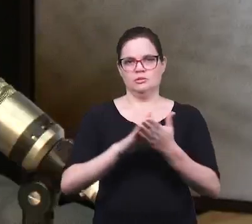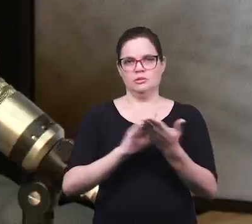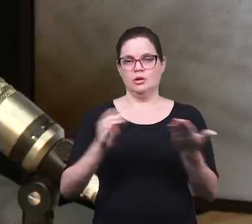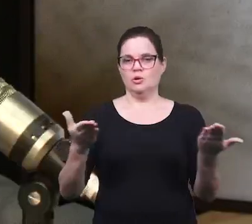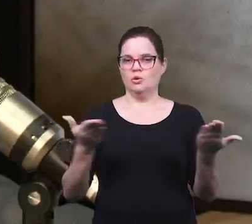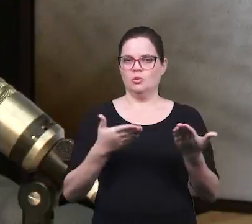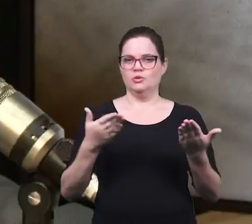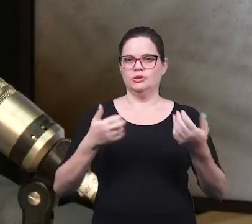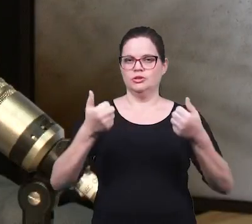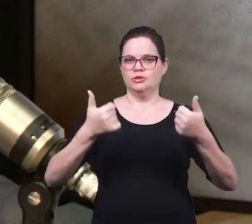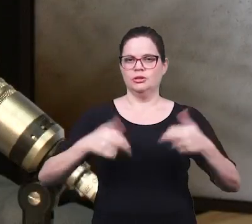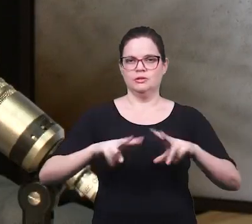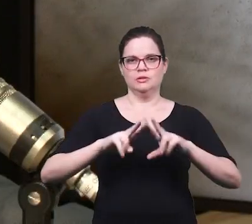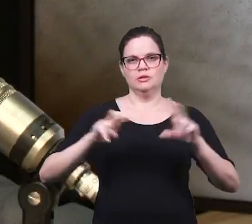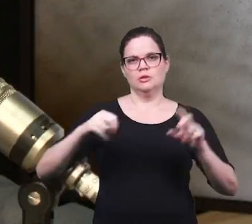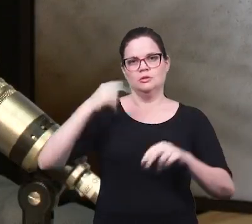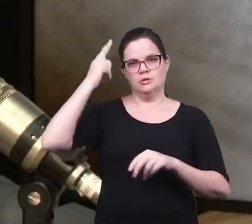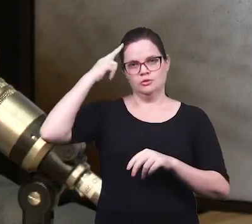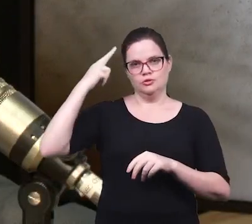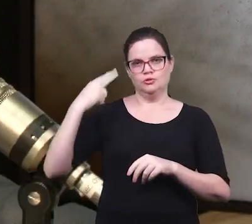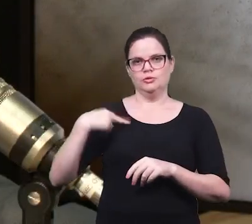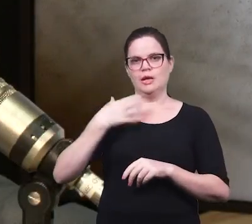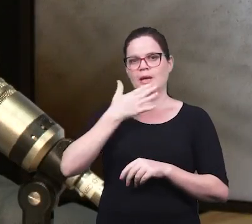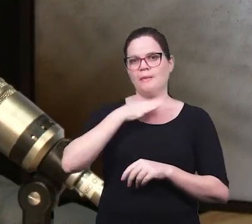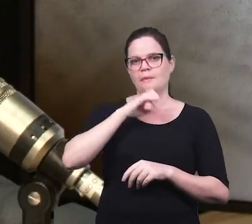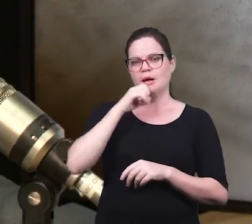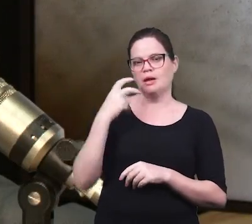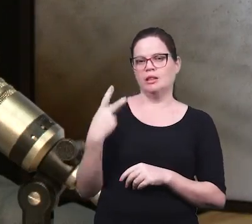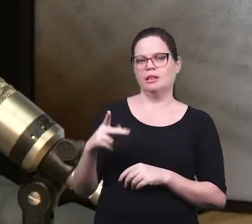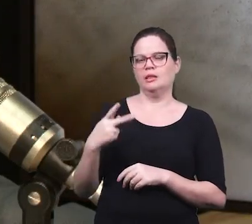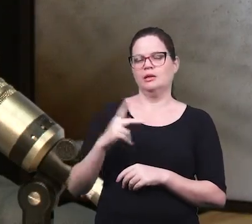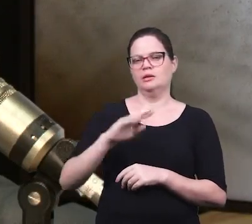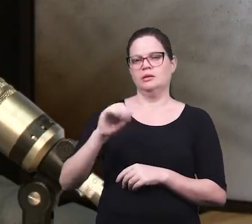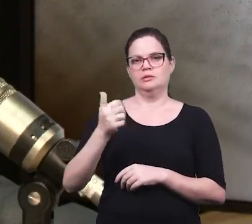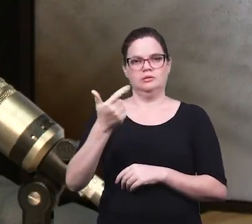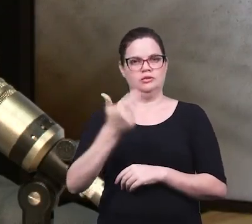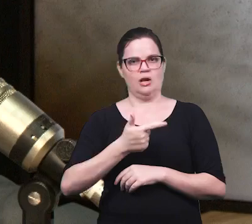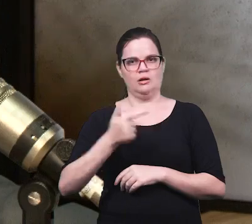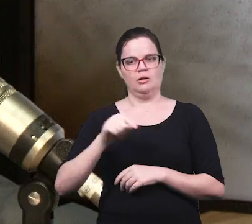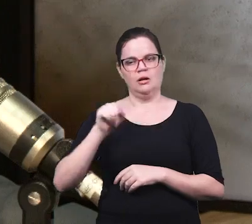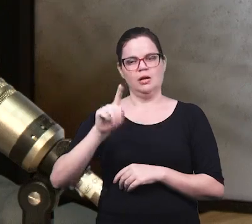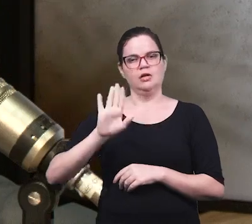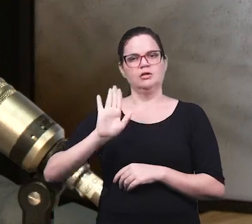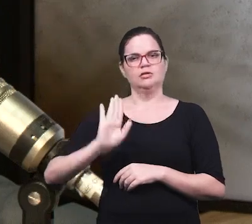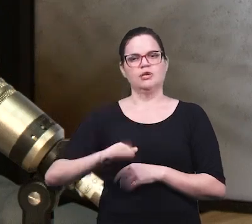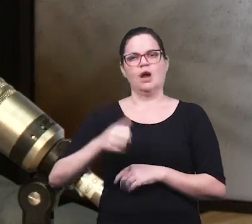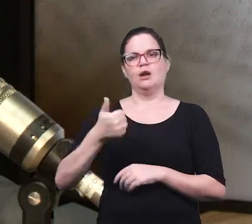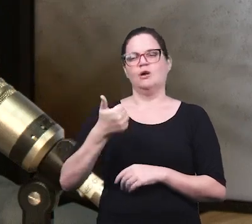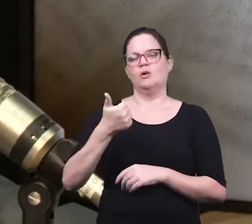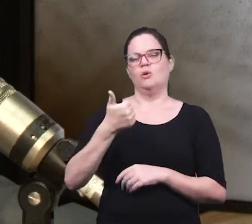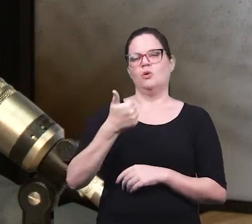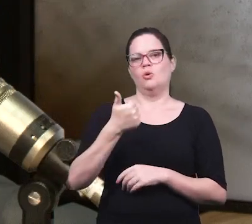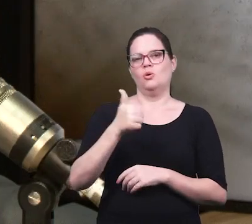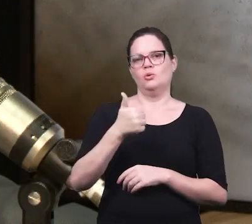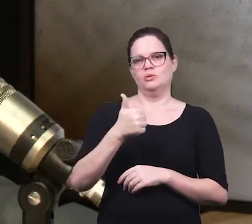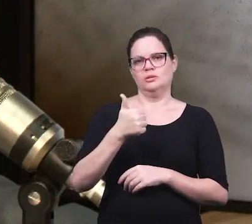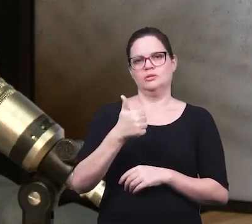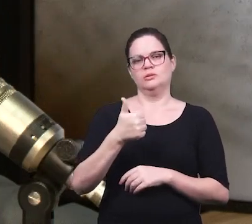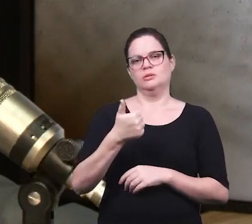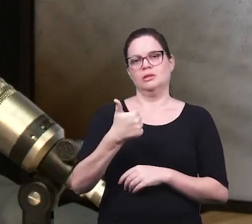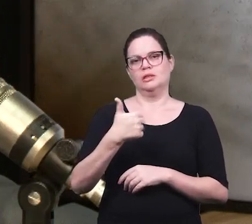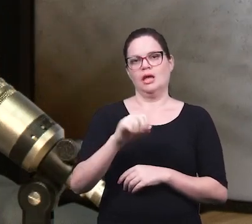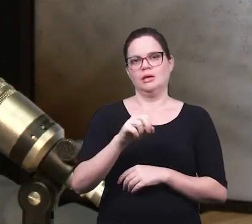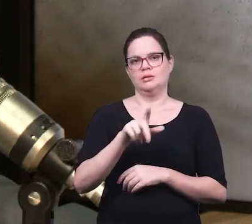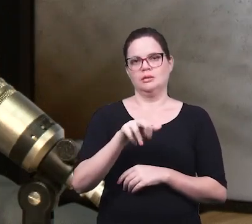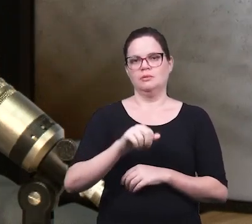personagem José, o filho de Jacó, 11º filho de Jacó, o filho de Raquel. Nós encerramos